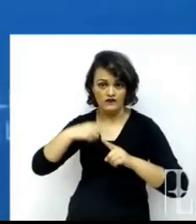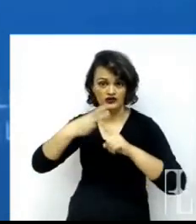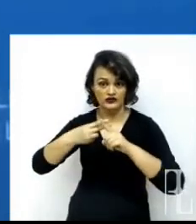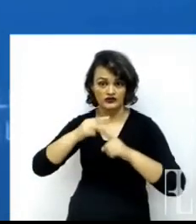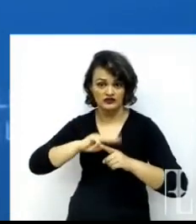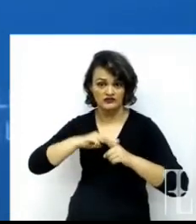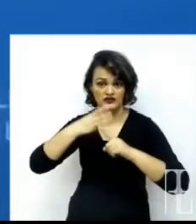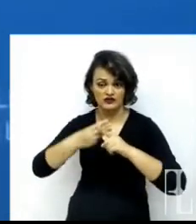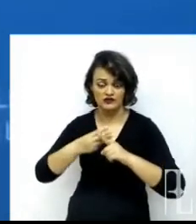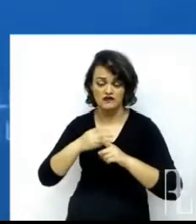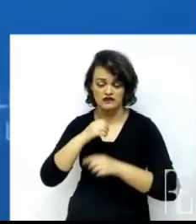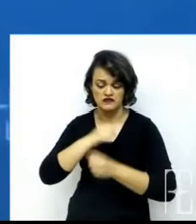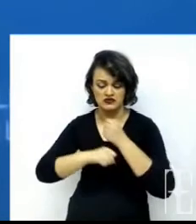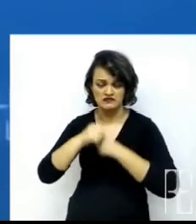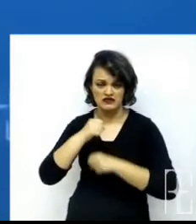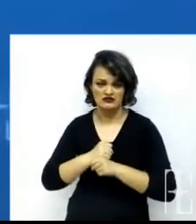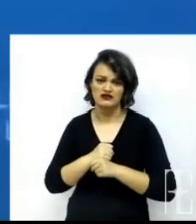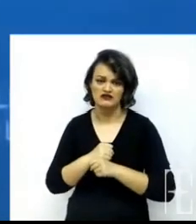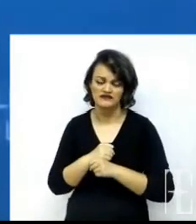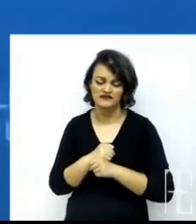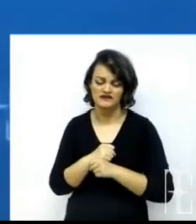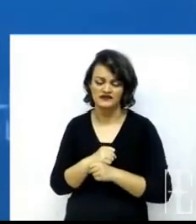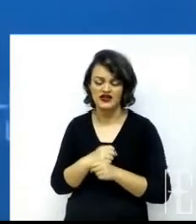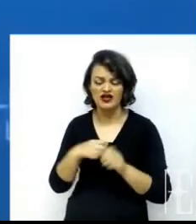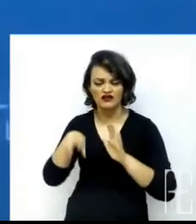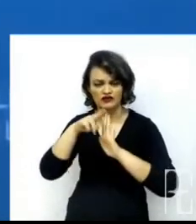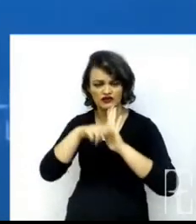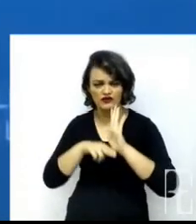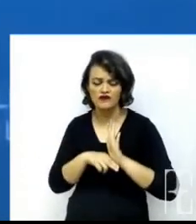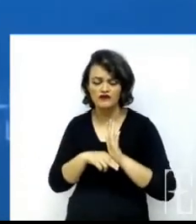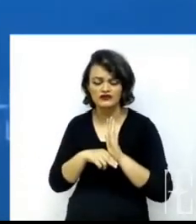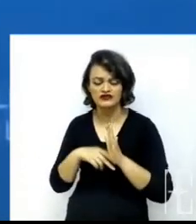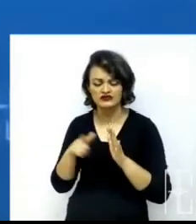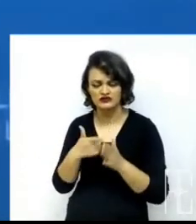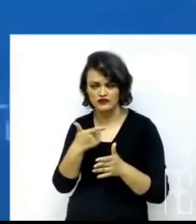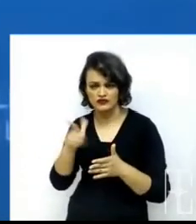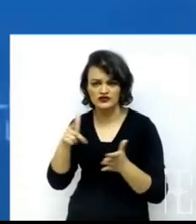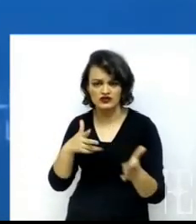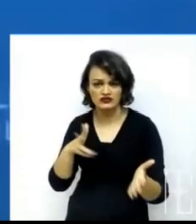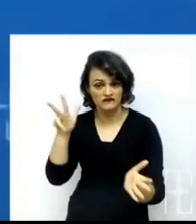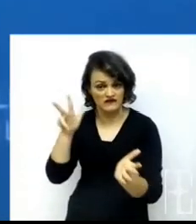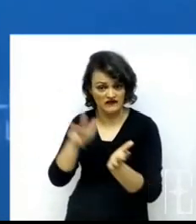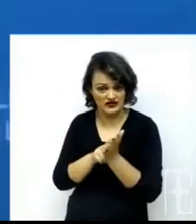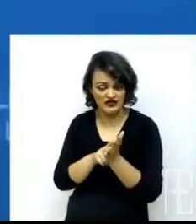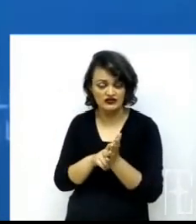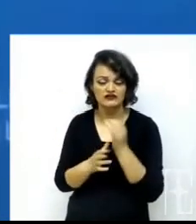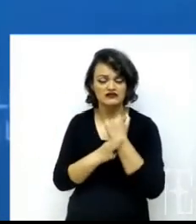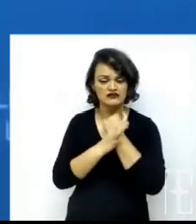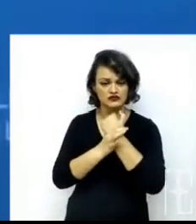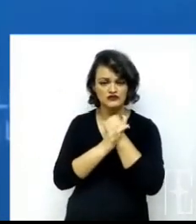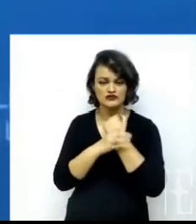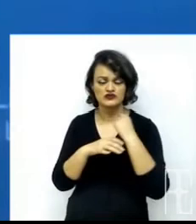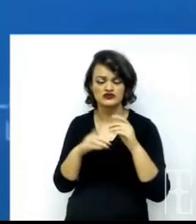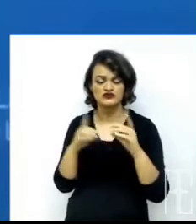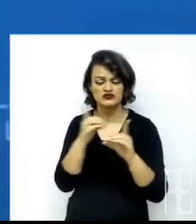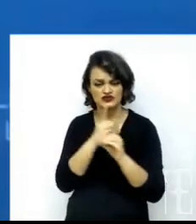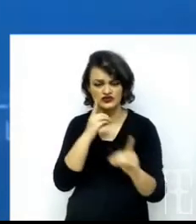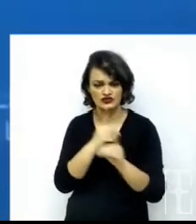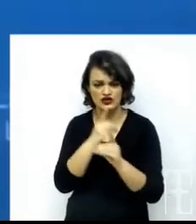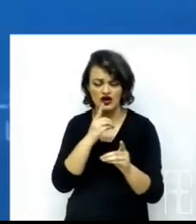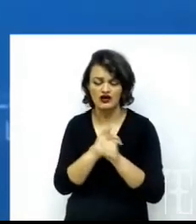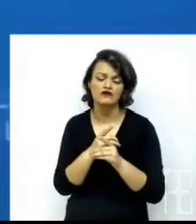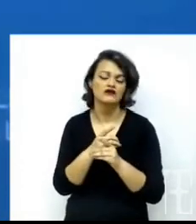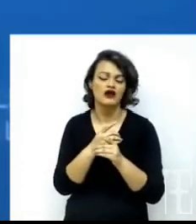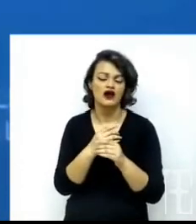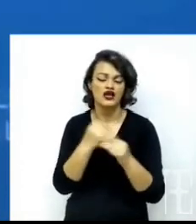2019. E leis importantes que foram aprovadas para fortalecer a segurança digital, a